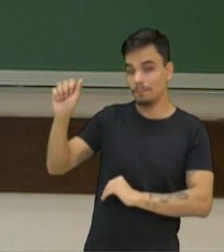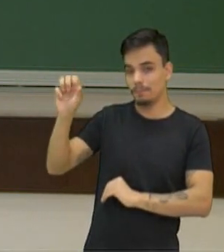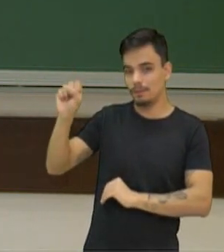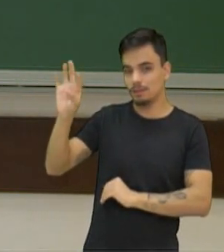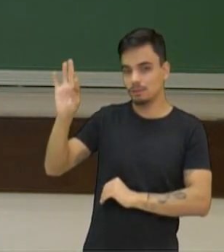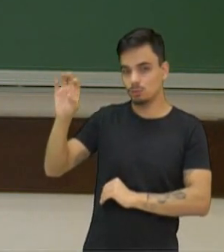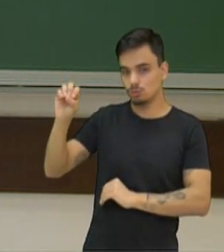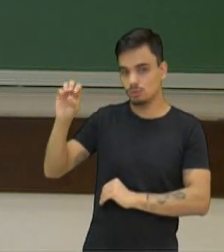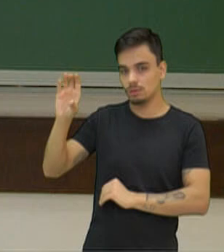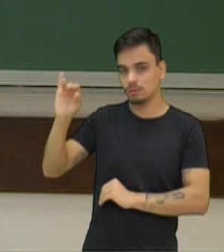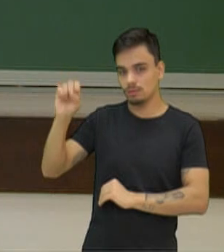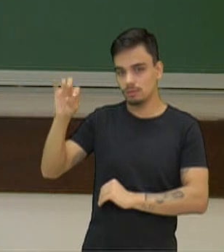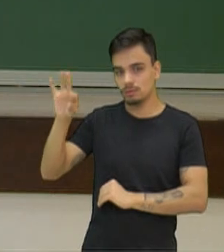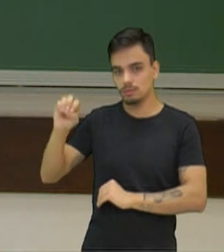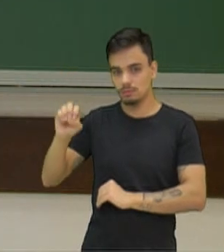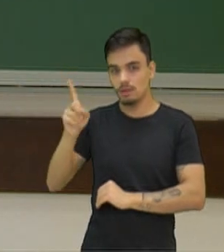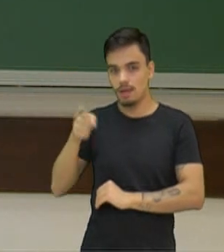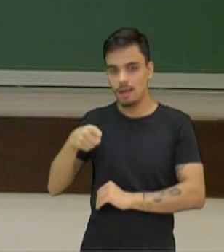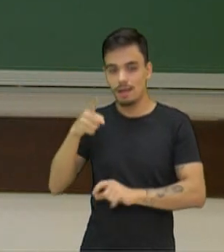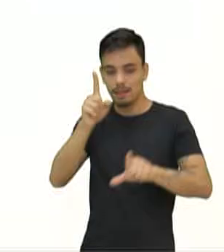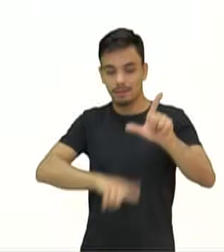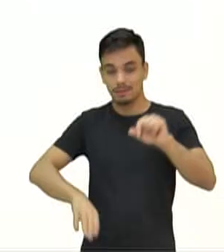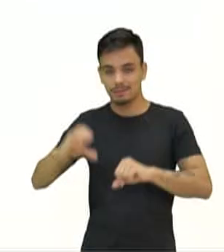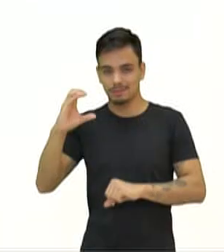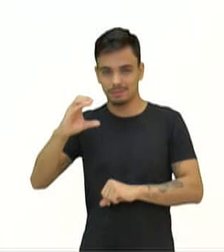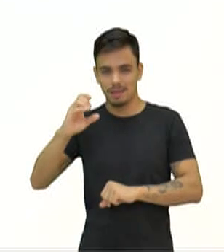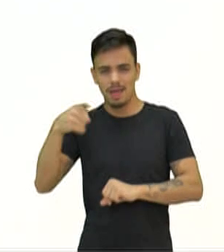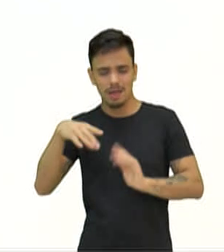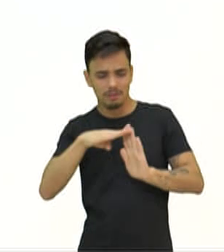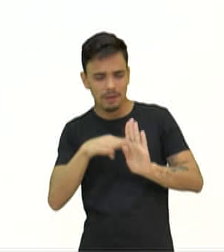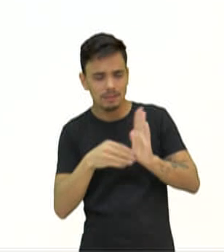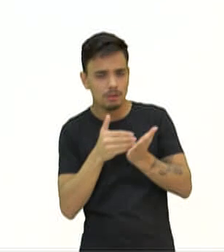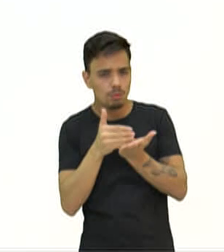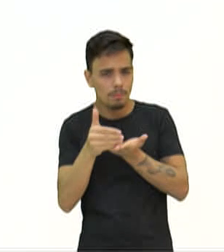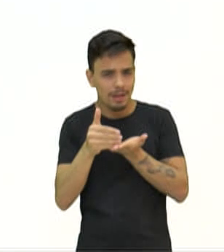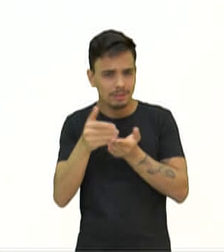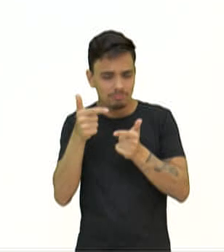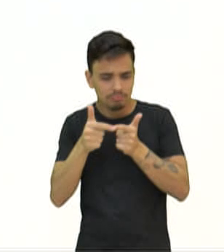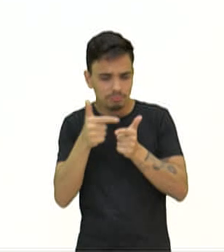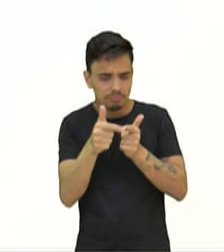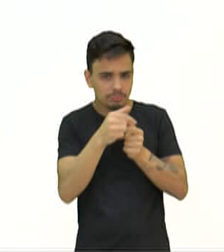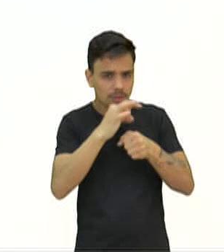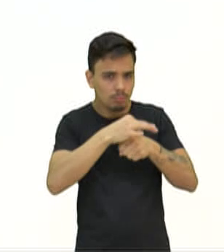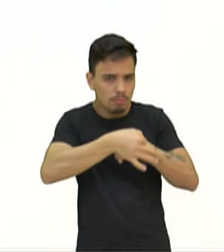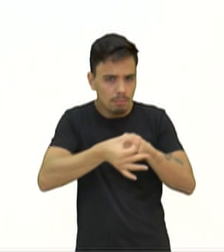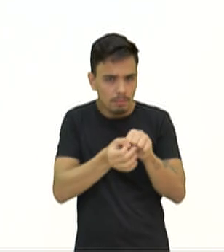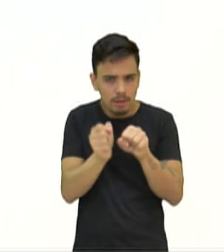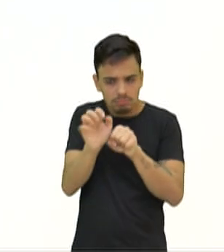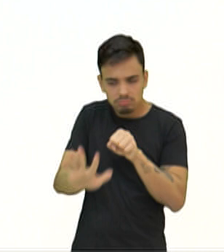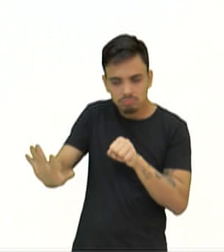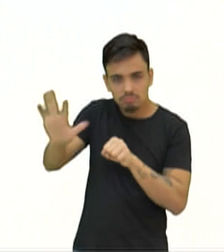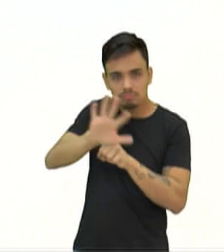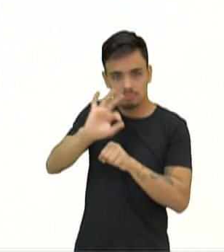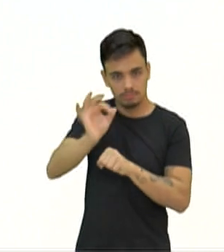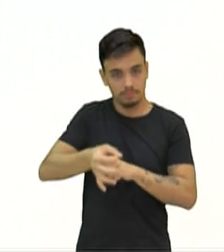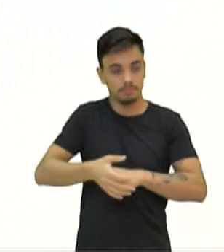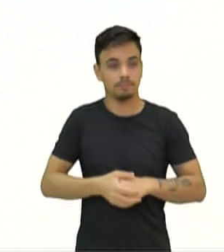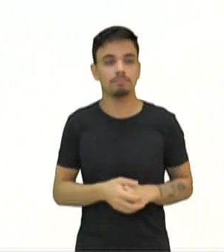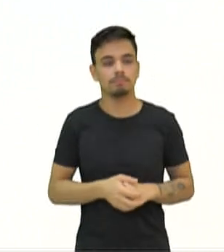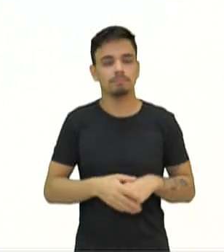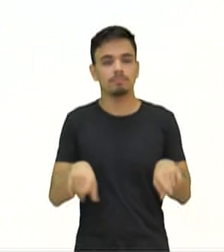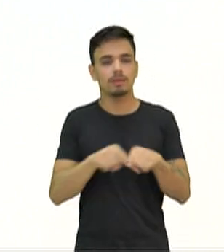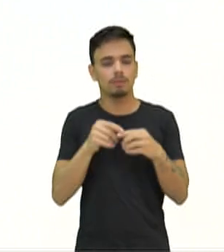lá? Letra C, segmentação, que é a fase que começa realmente a divisão celular de um modo geral.